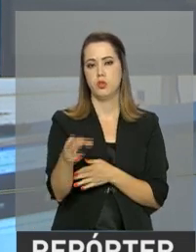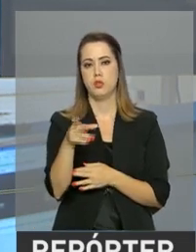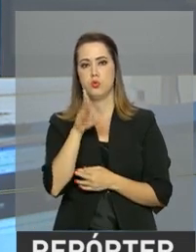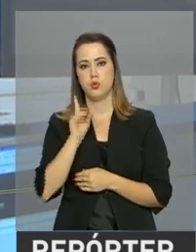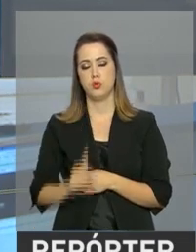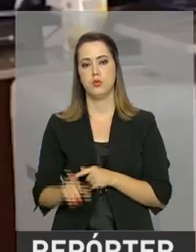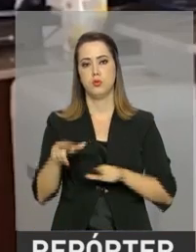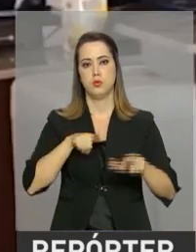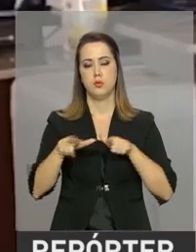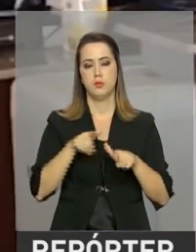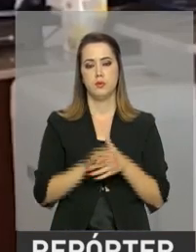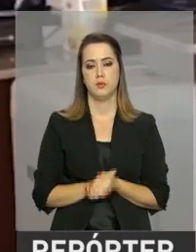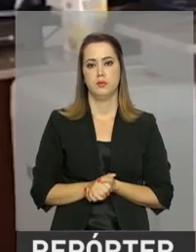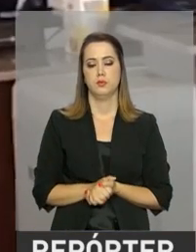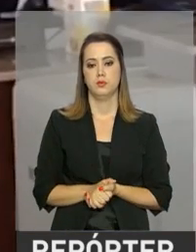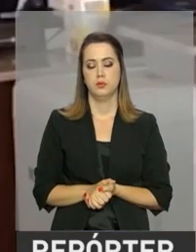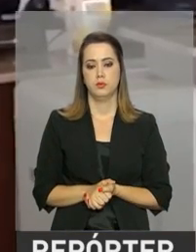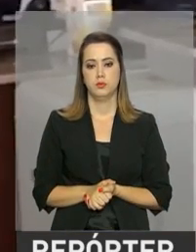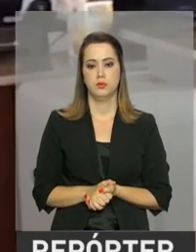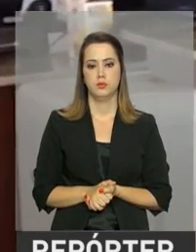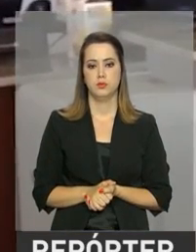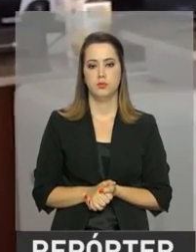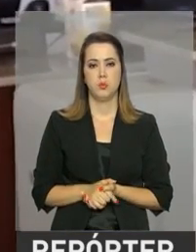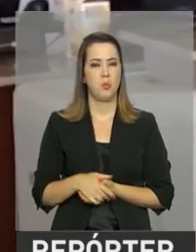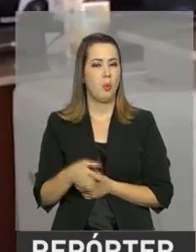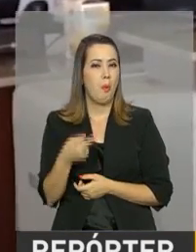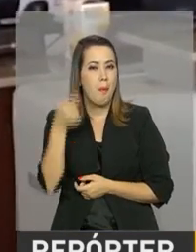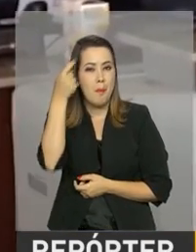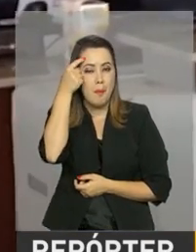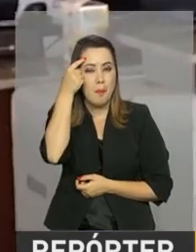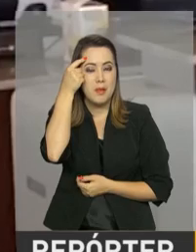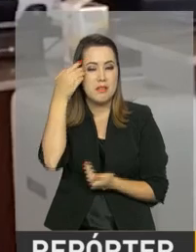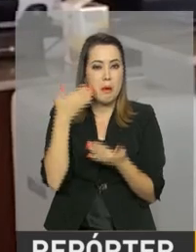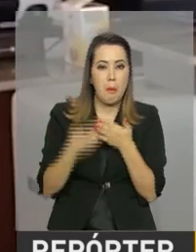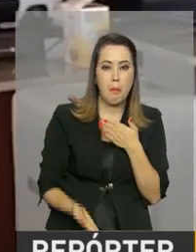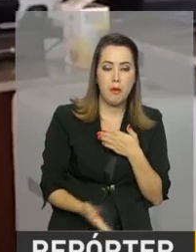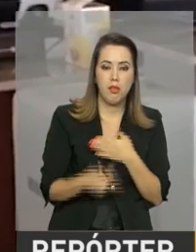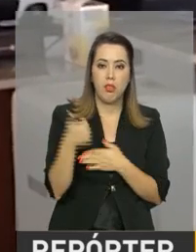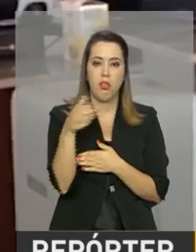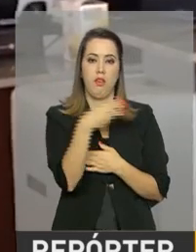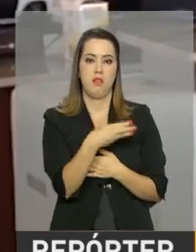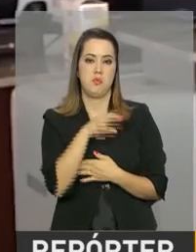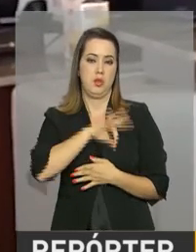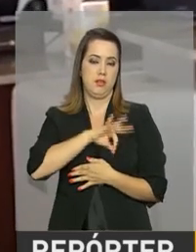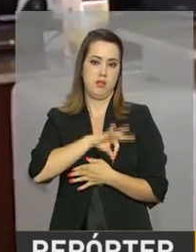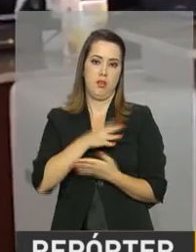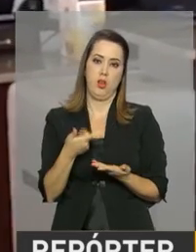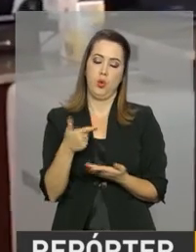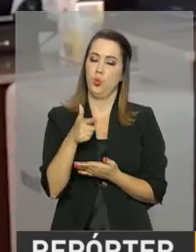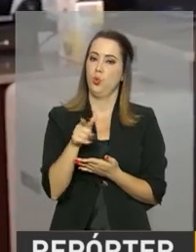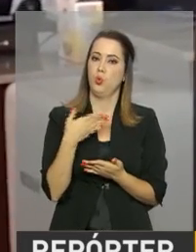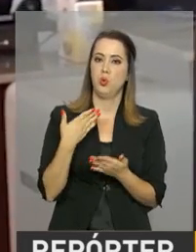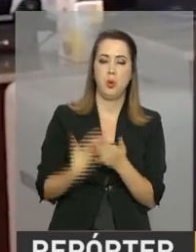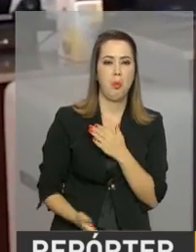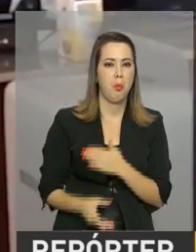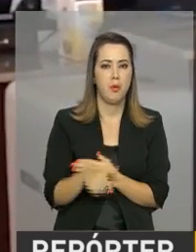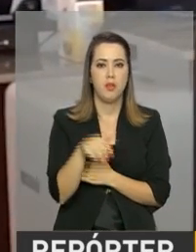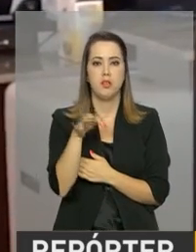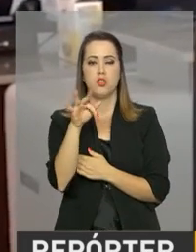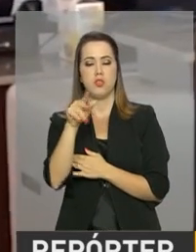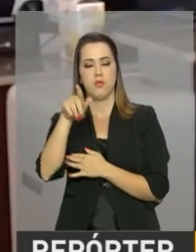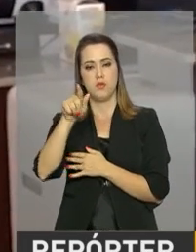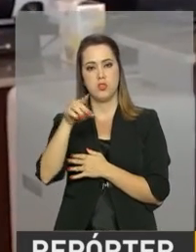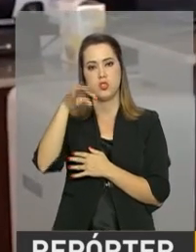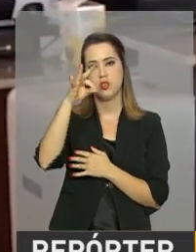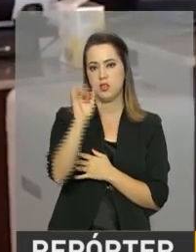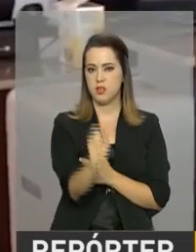trabalhadores brasileiros. Não se pense em perda de 13º, não se pense em perda de fundo de garantia,